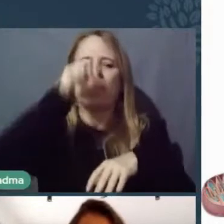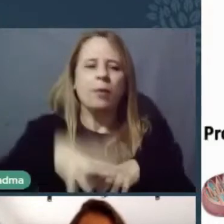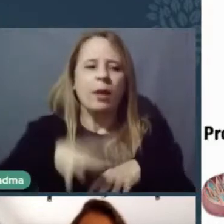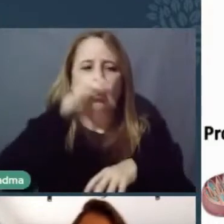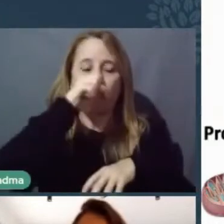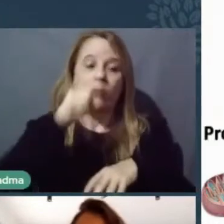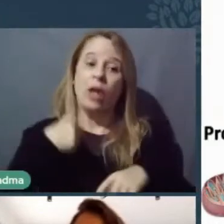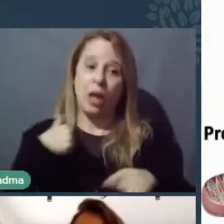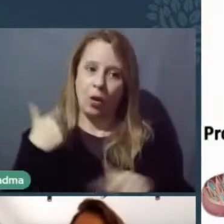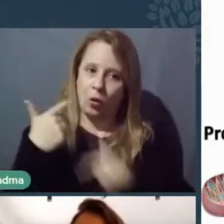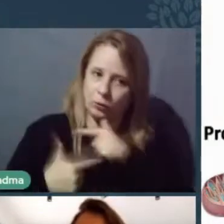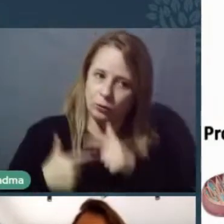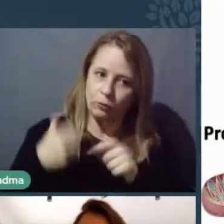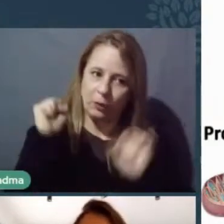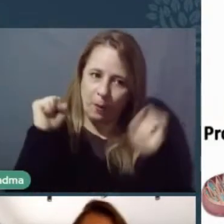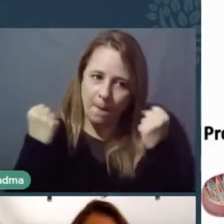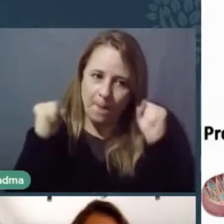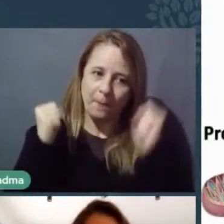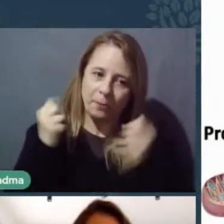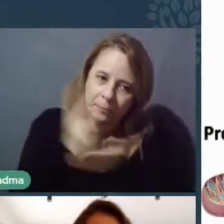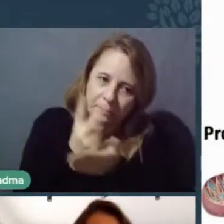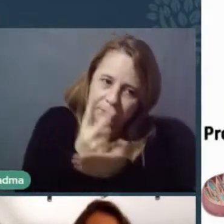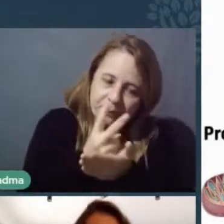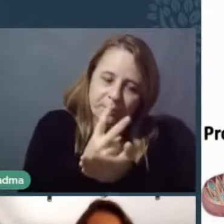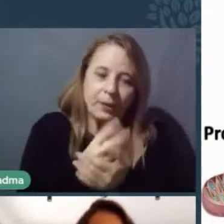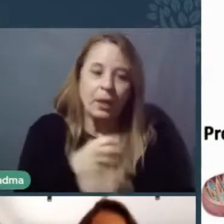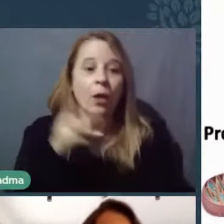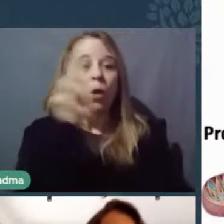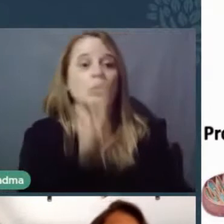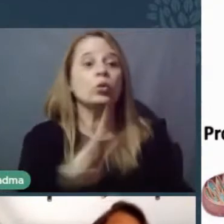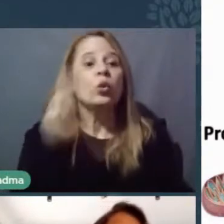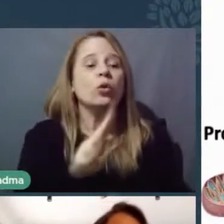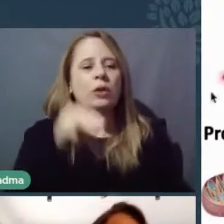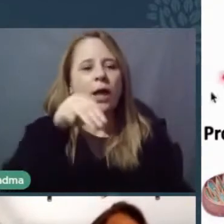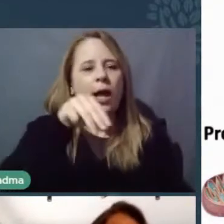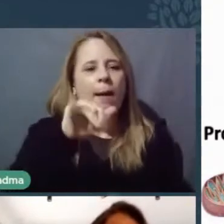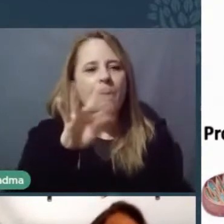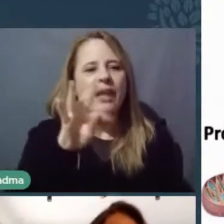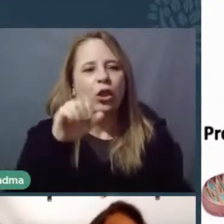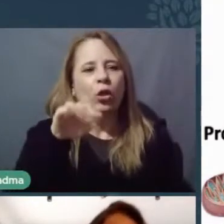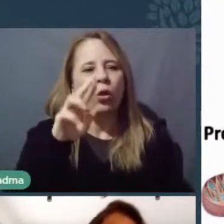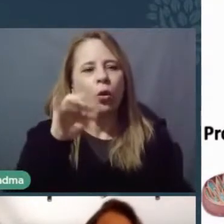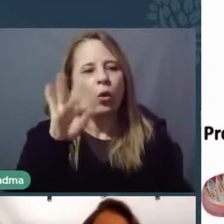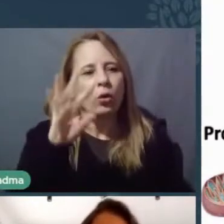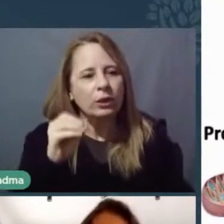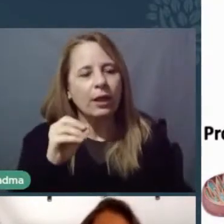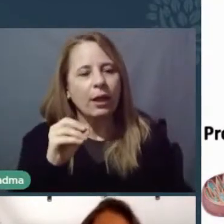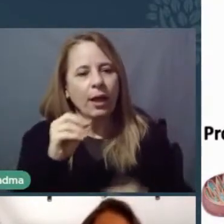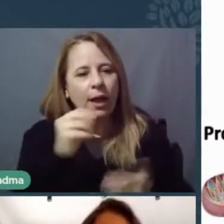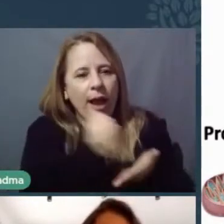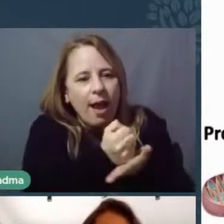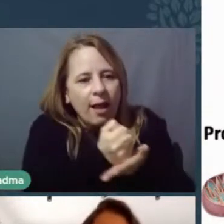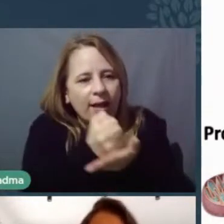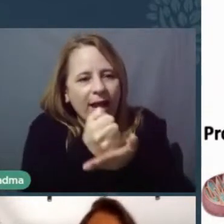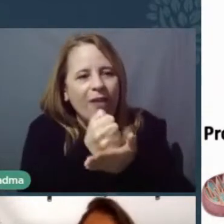mantida. E ao utilizar oxigênio, essa mitocôndria, ela leva como produção, como